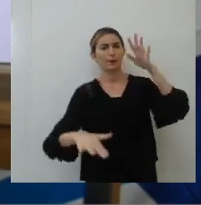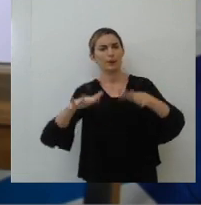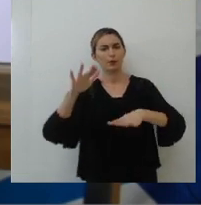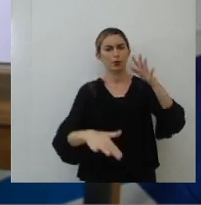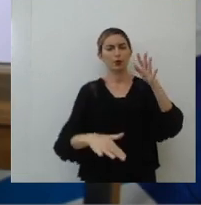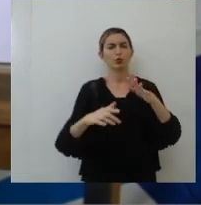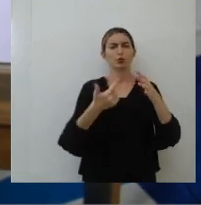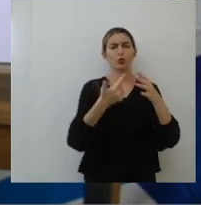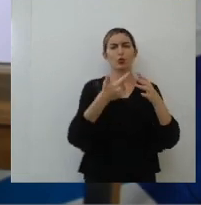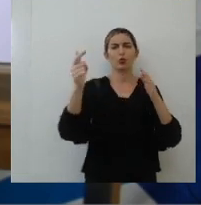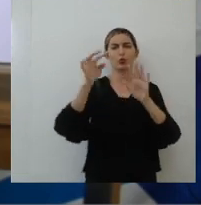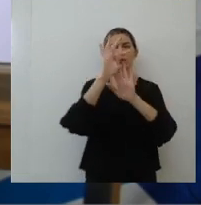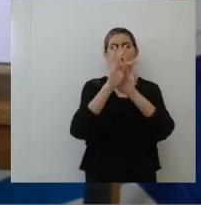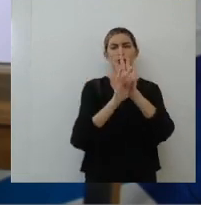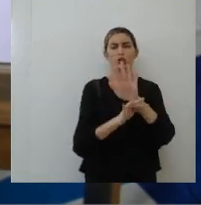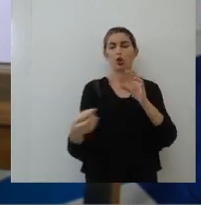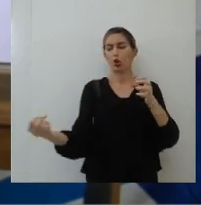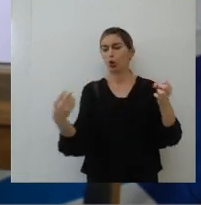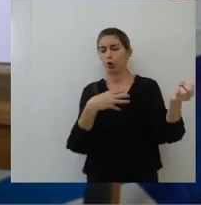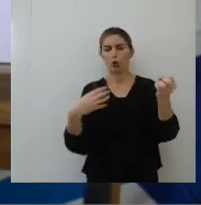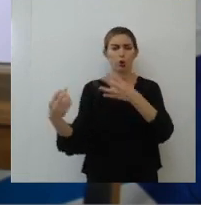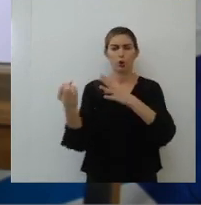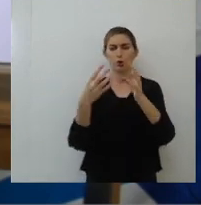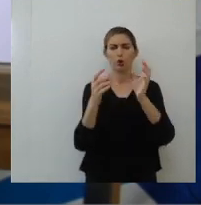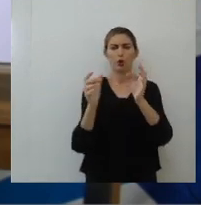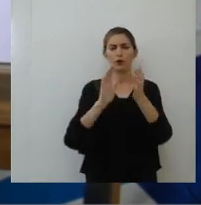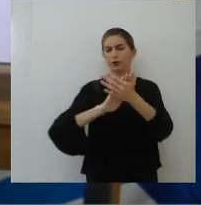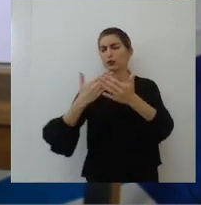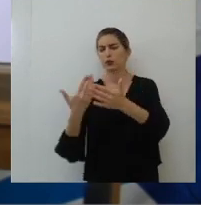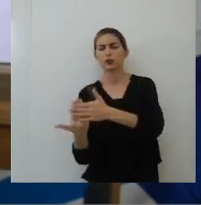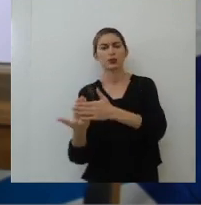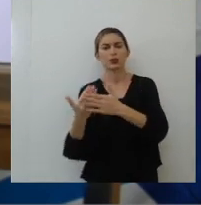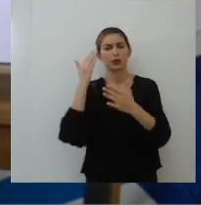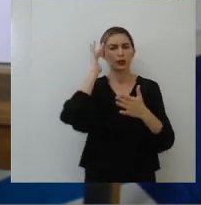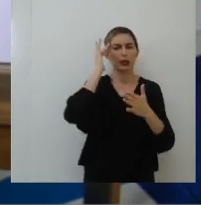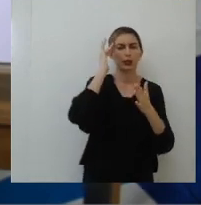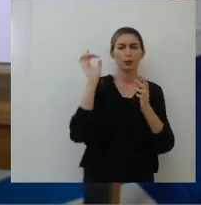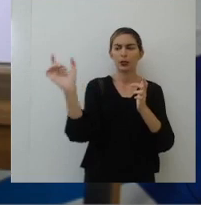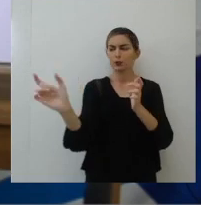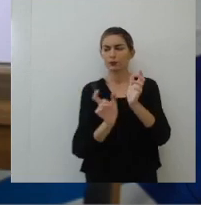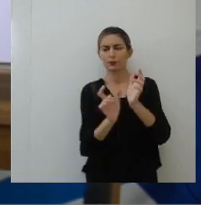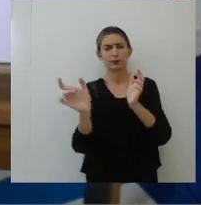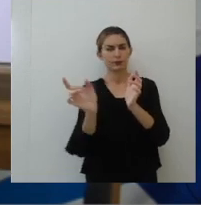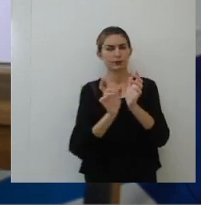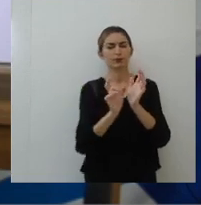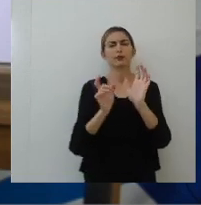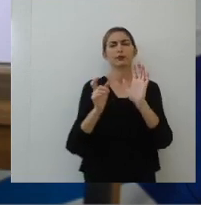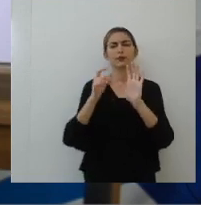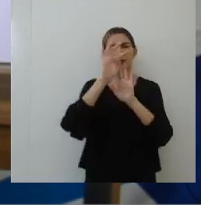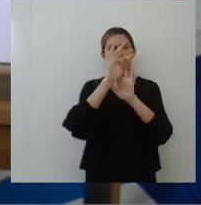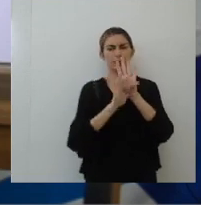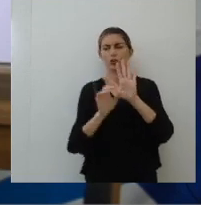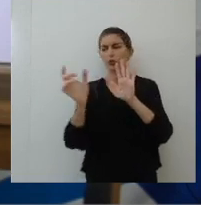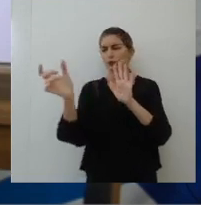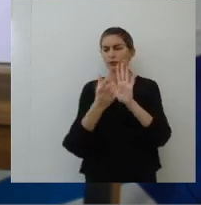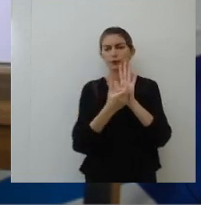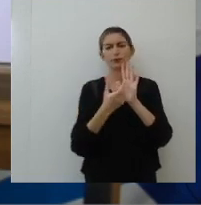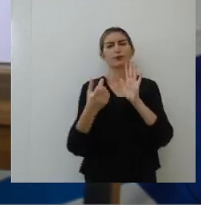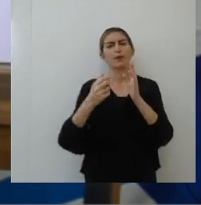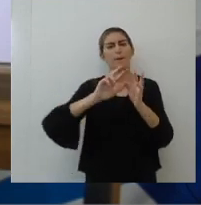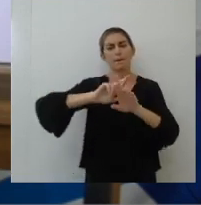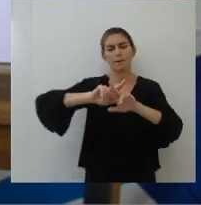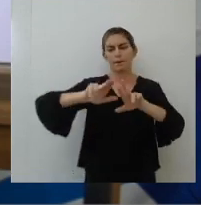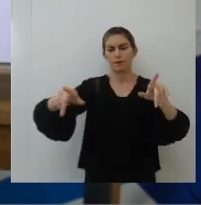de atribuir ao texto novas perspectivas interpretativas. Olha como eu falei bonito. A possibilidade de atribuir